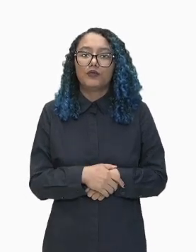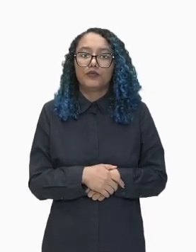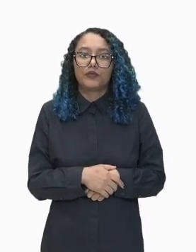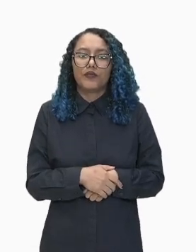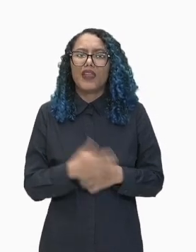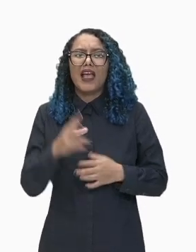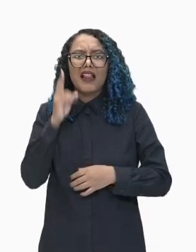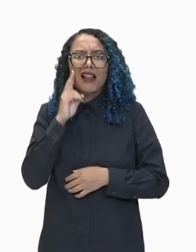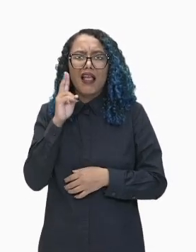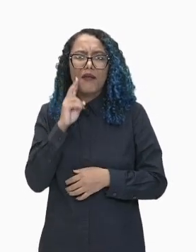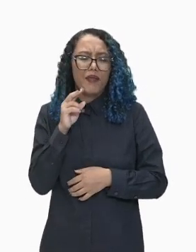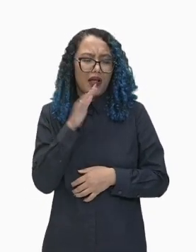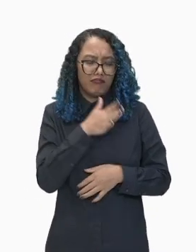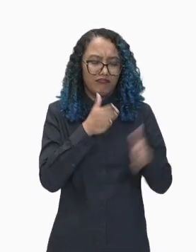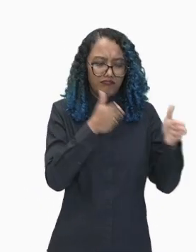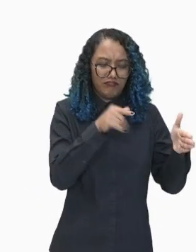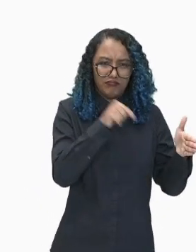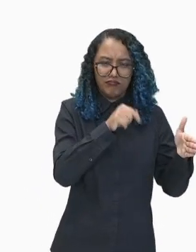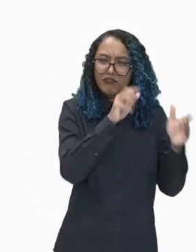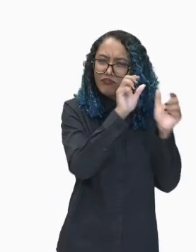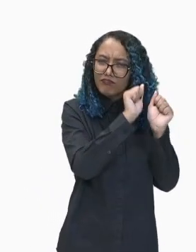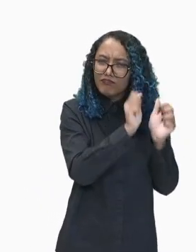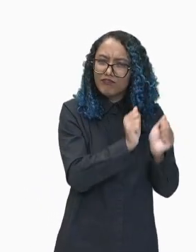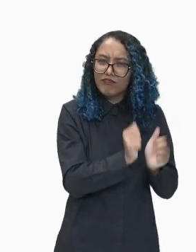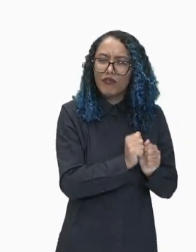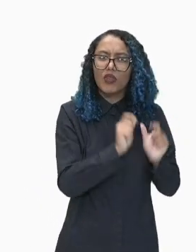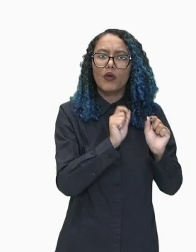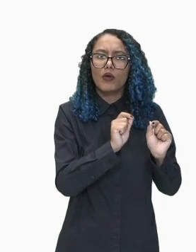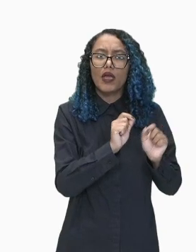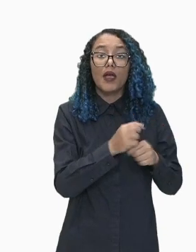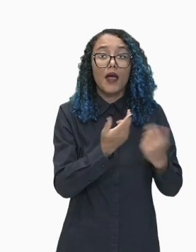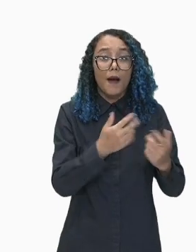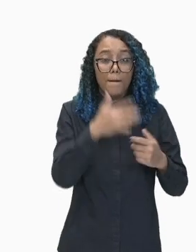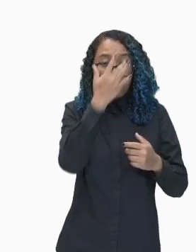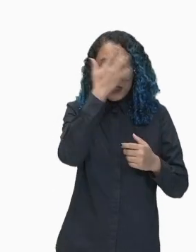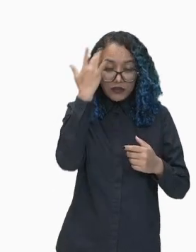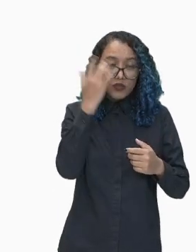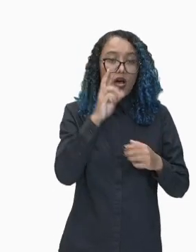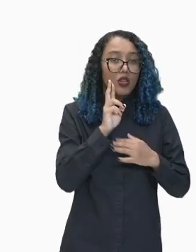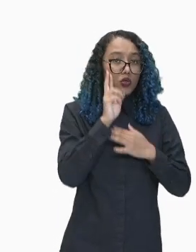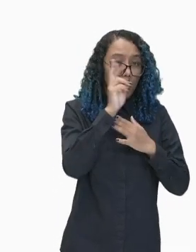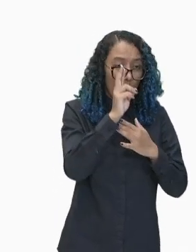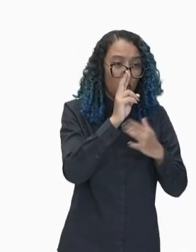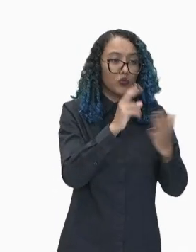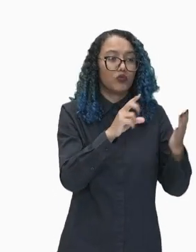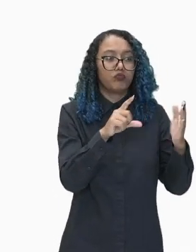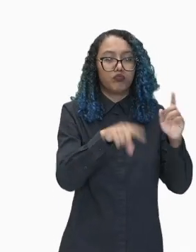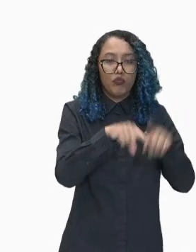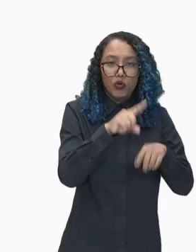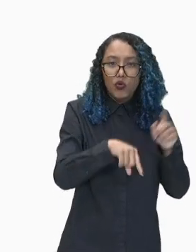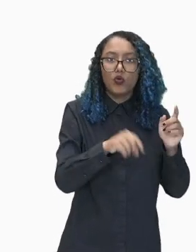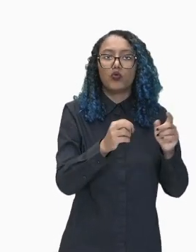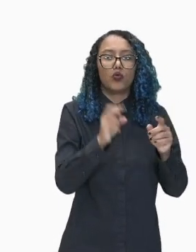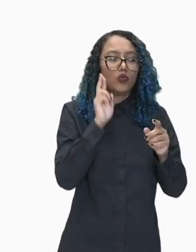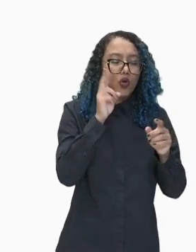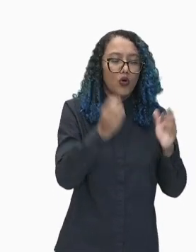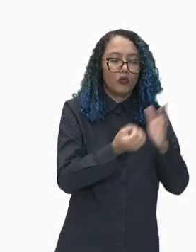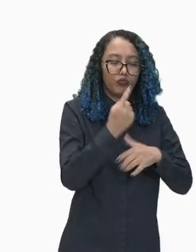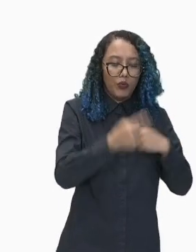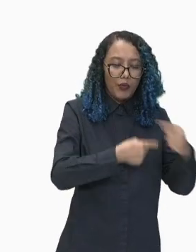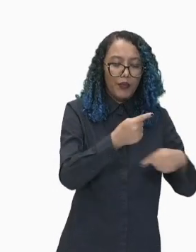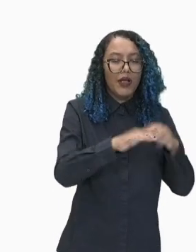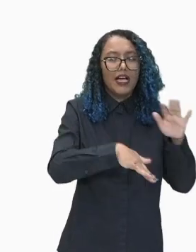do artesanato? A pessoa, ele era o dono da matéria-prima, ele era dono do produto, ele mesmo fazia. Às vezes ele tinha